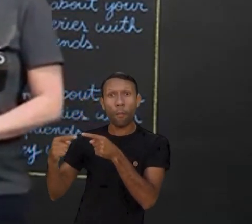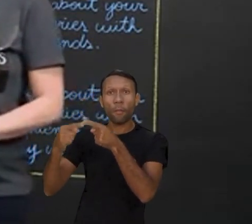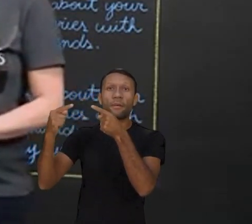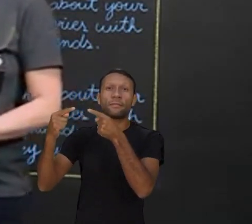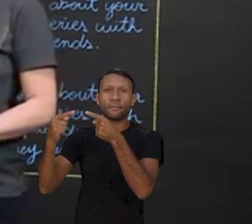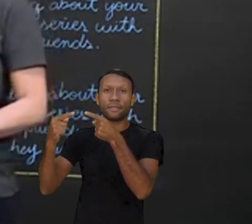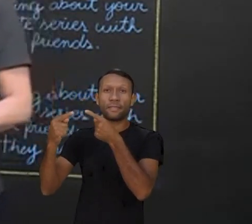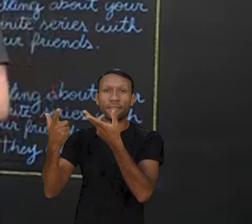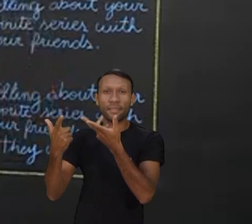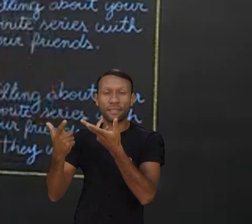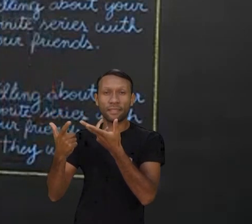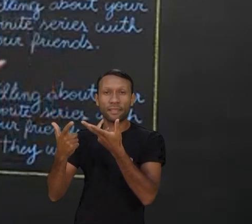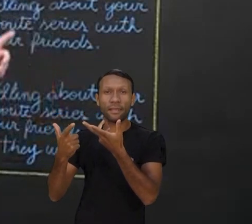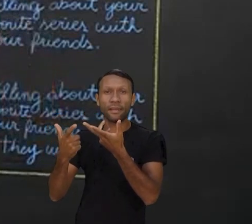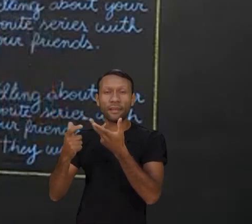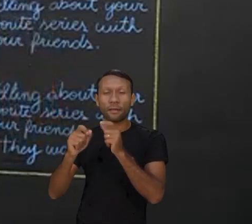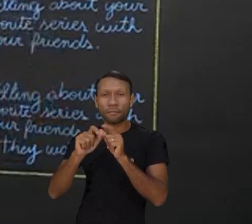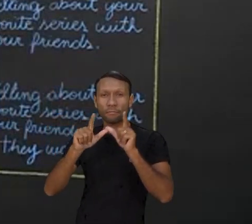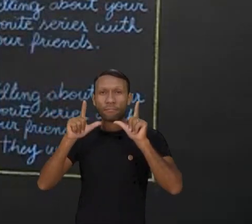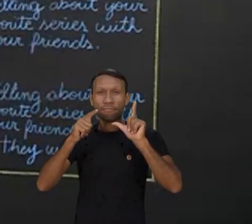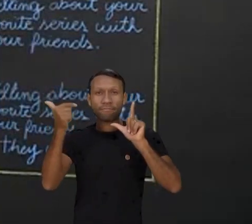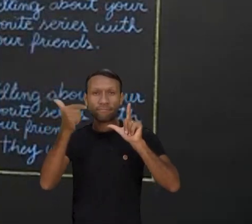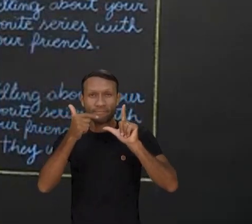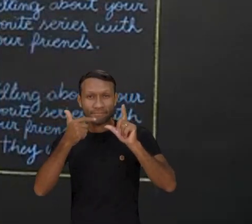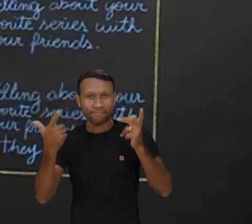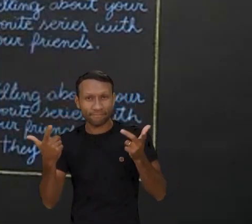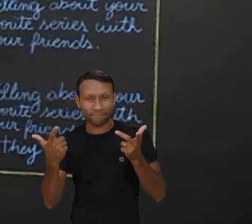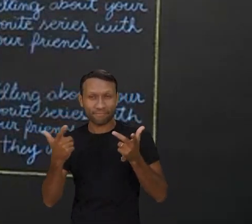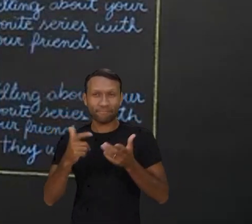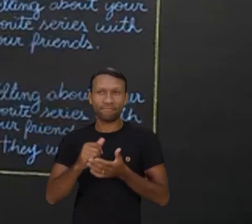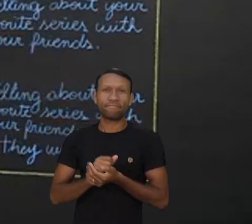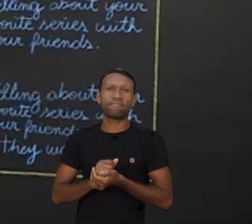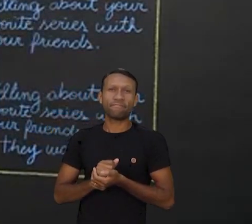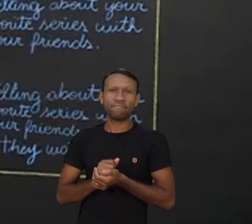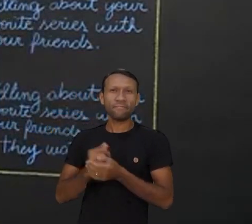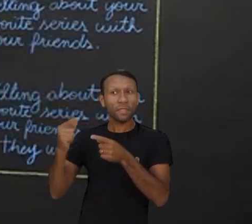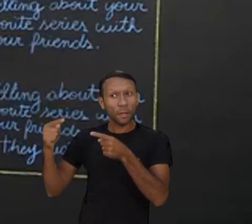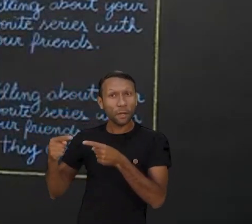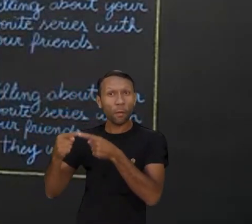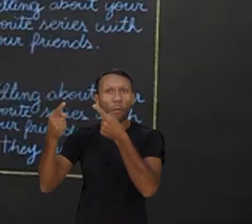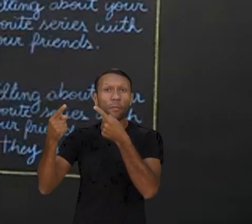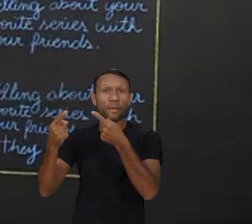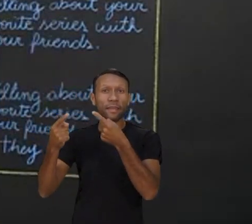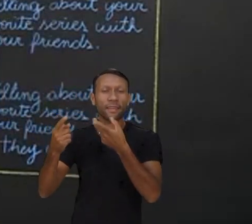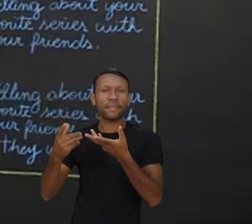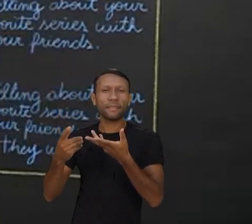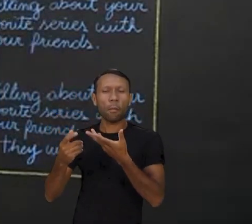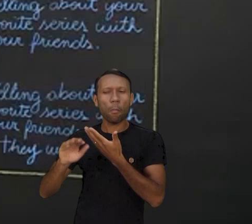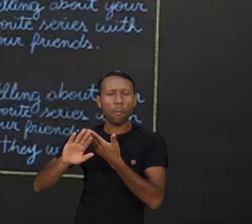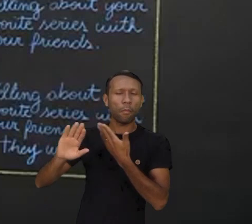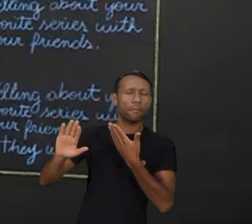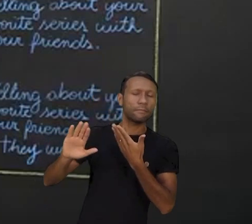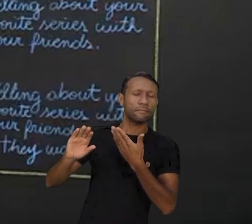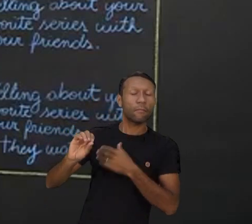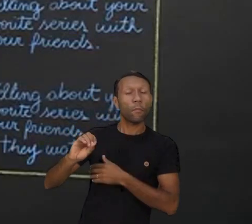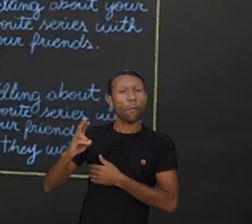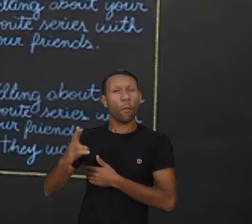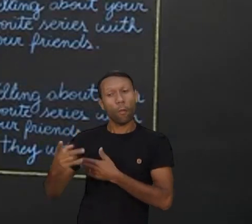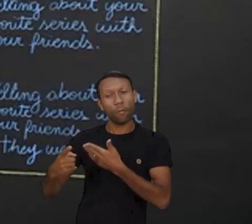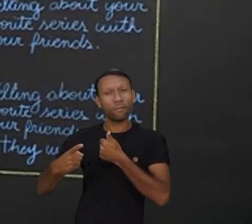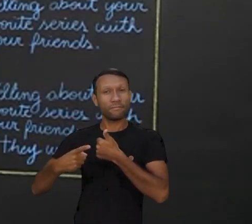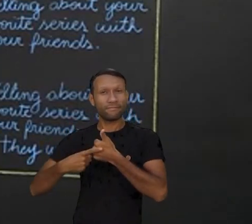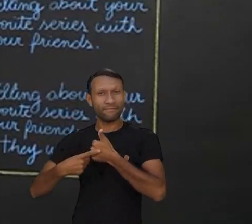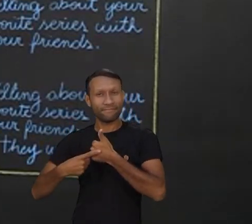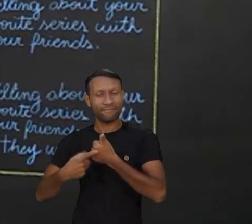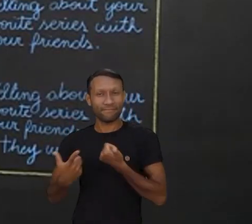deste meme, ou seja, pode ser relacionado ao Drake ignorando e ao Drake dando aquele